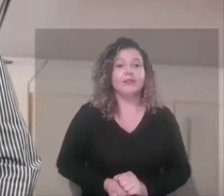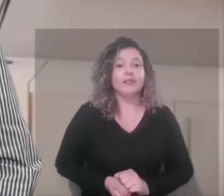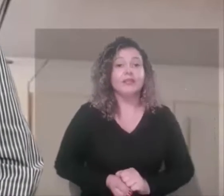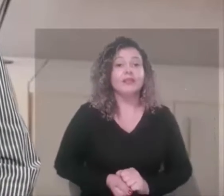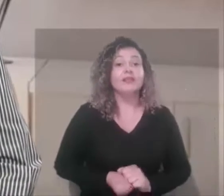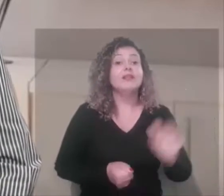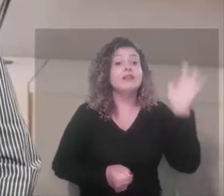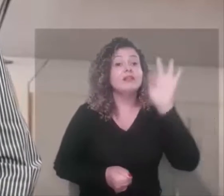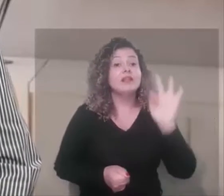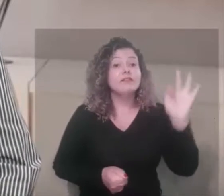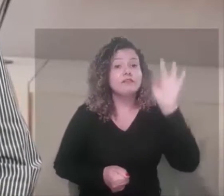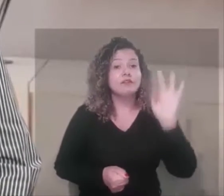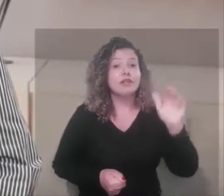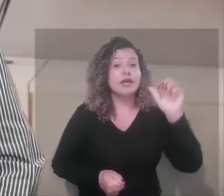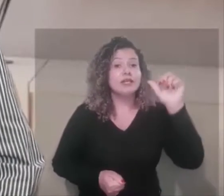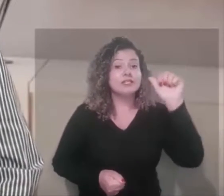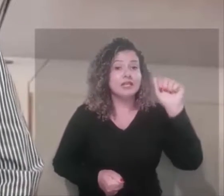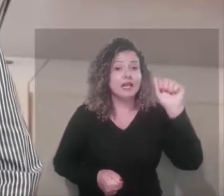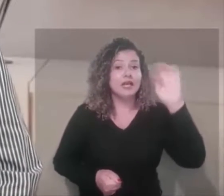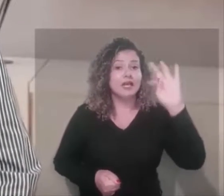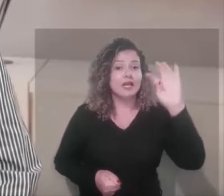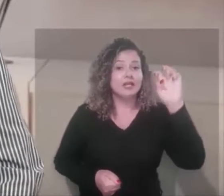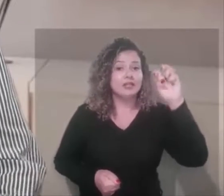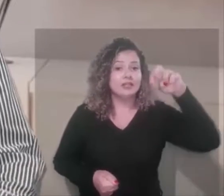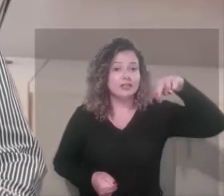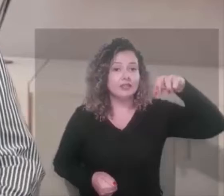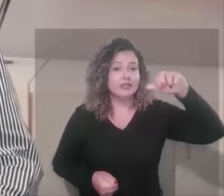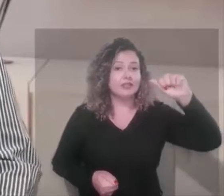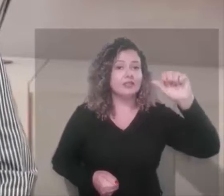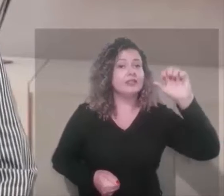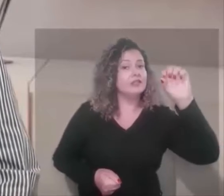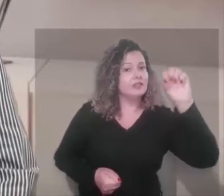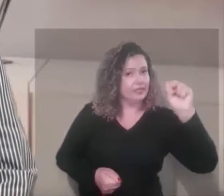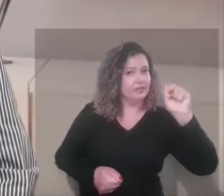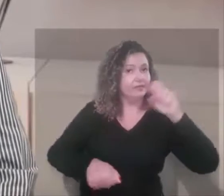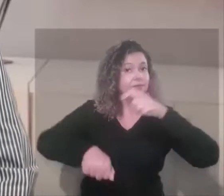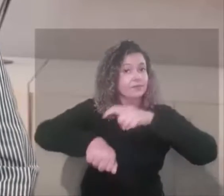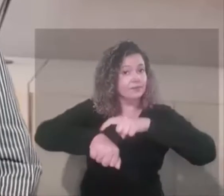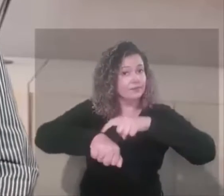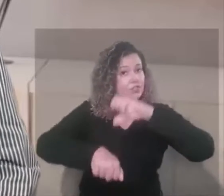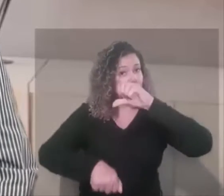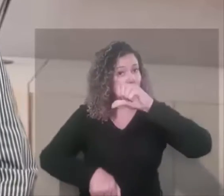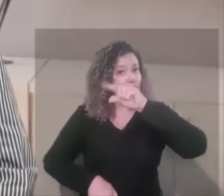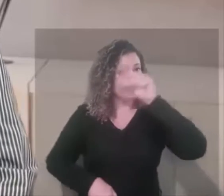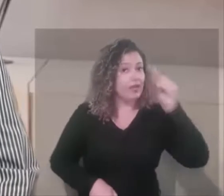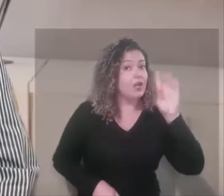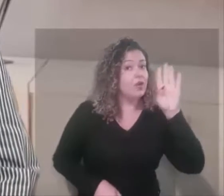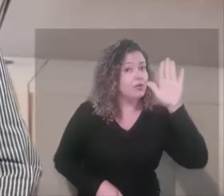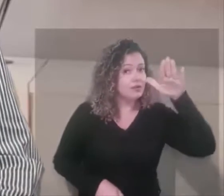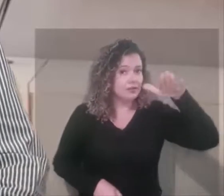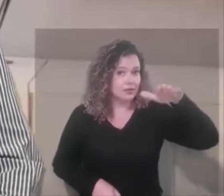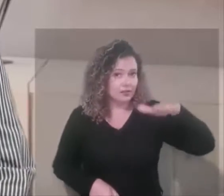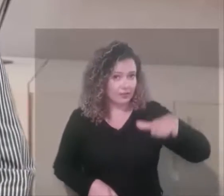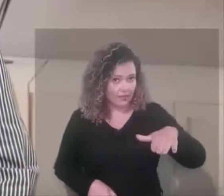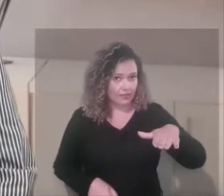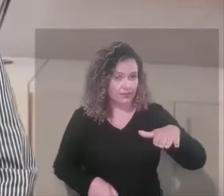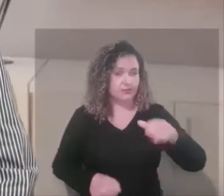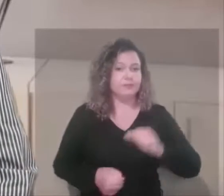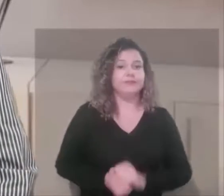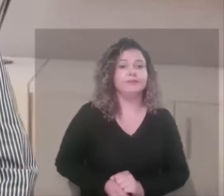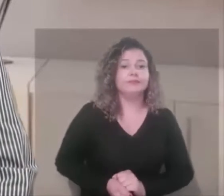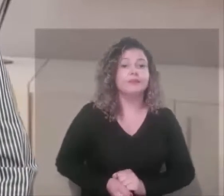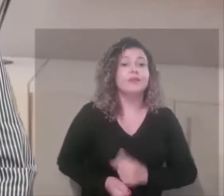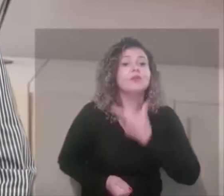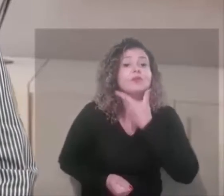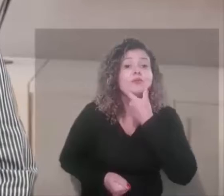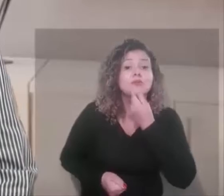Bombril. Nesse caso, em sistema de drive-thru, onde as pessoas se vacinam de dentro dos carros. Em ambos os casos, de 9 da manhã às 4 da